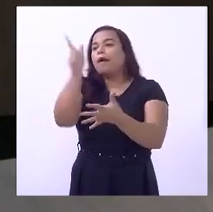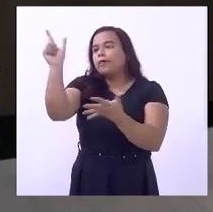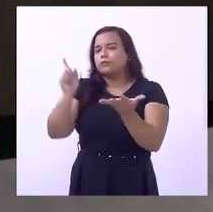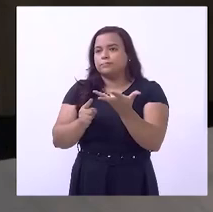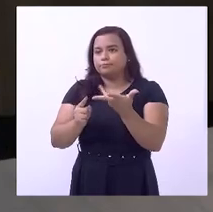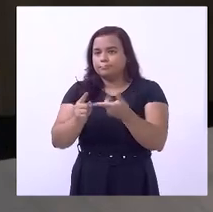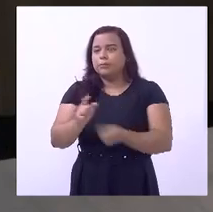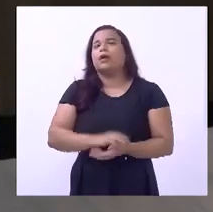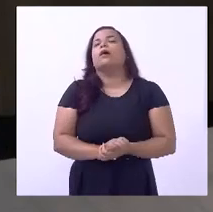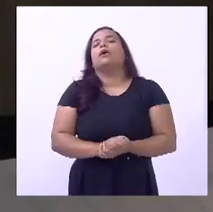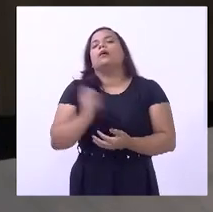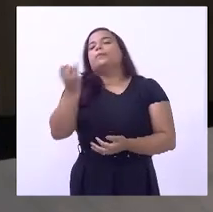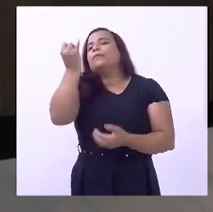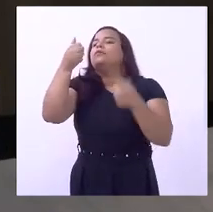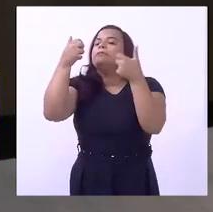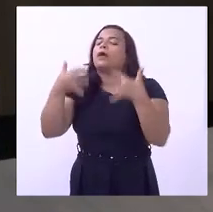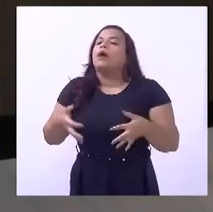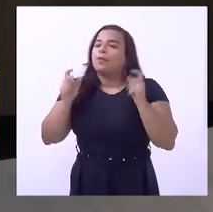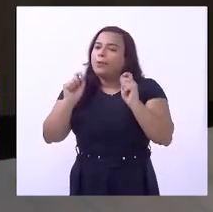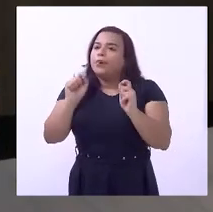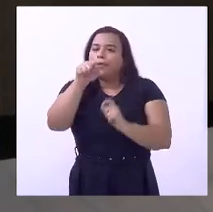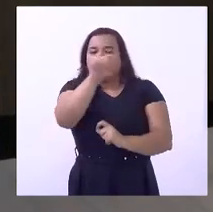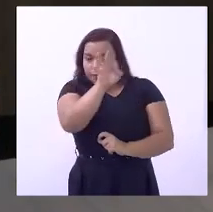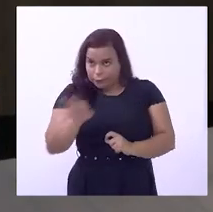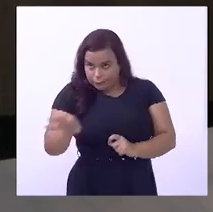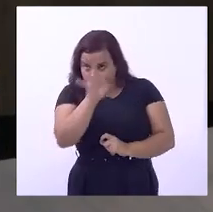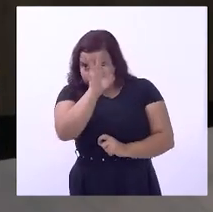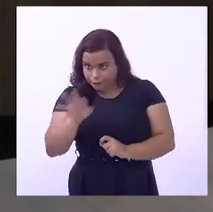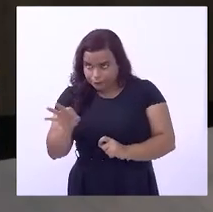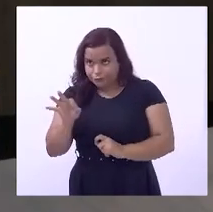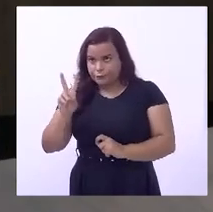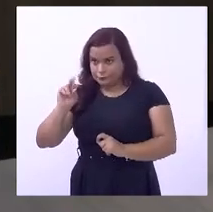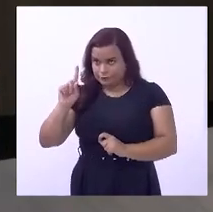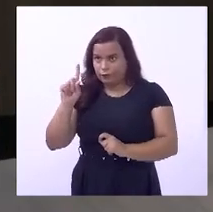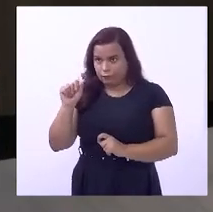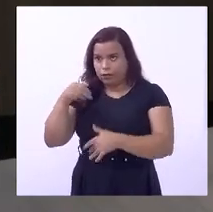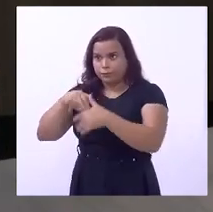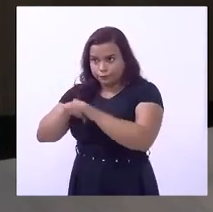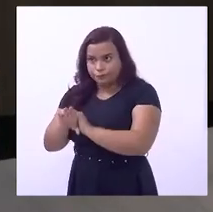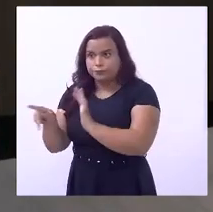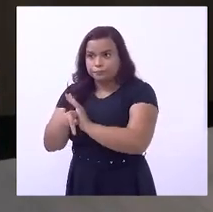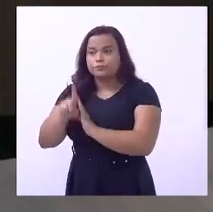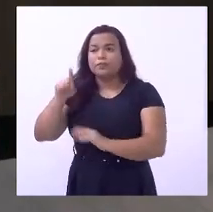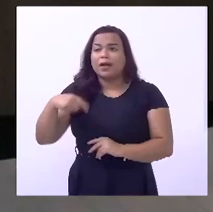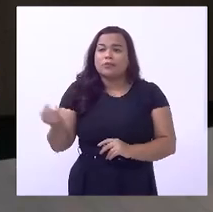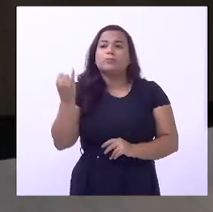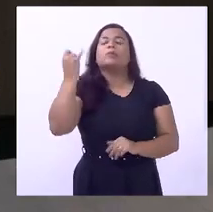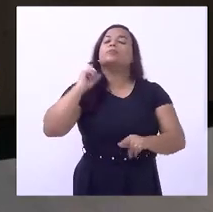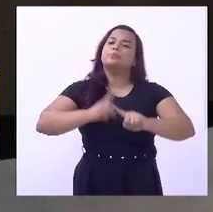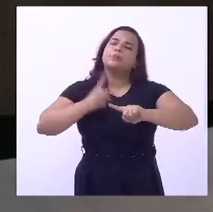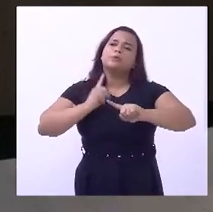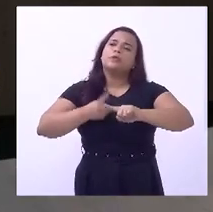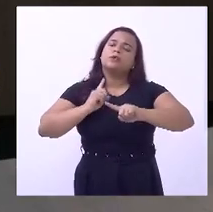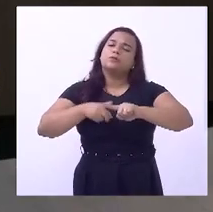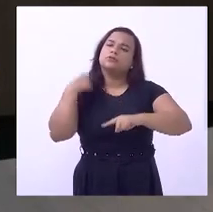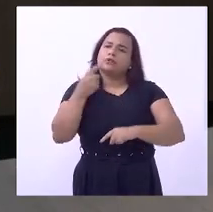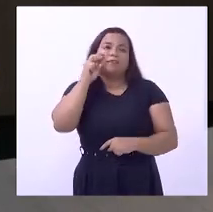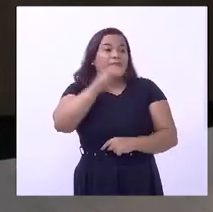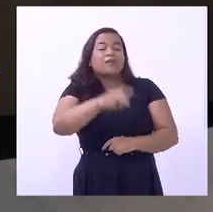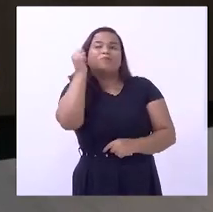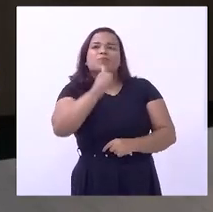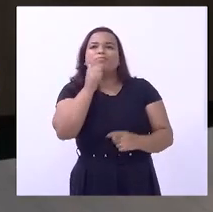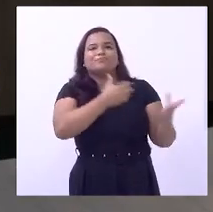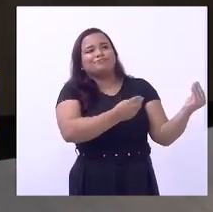dizer que esse percentual de vagas é importante porque a gente vê essas